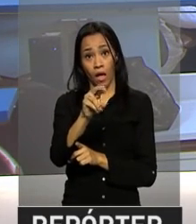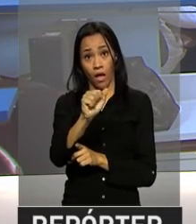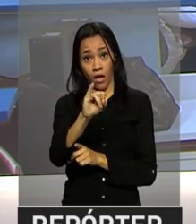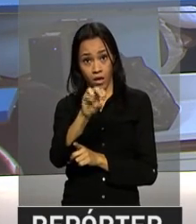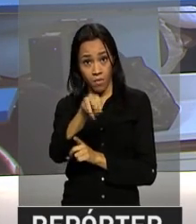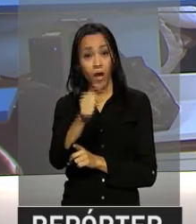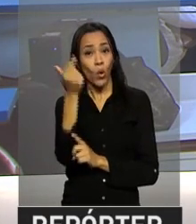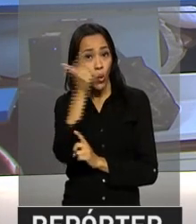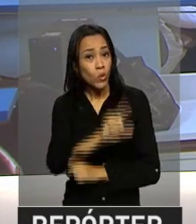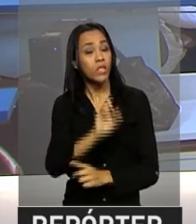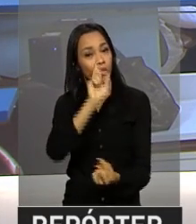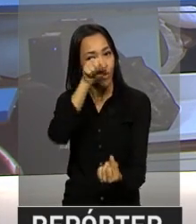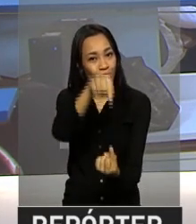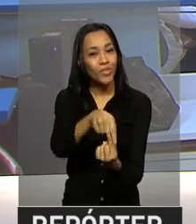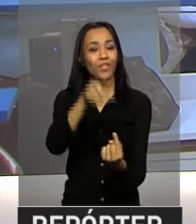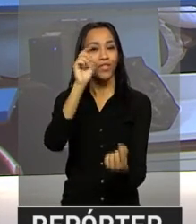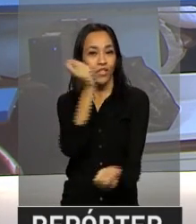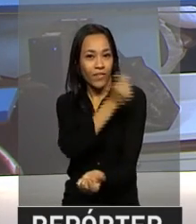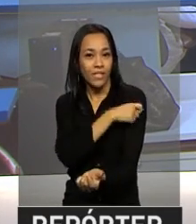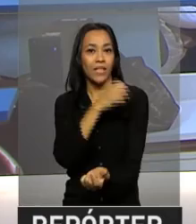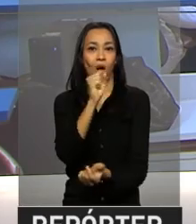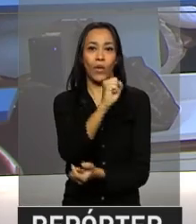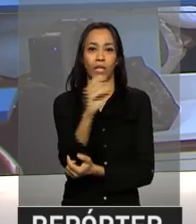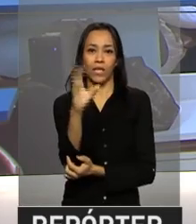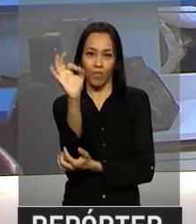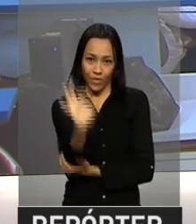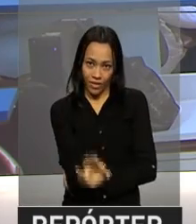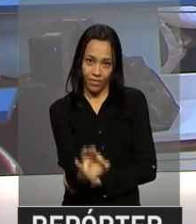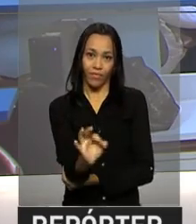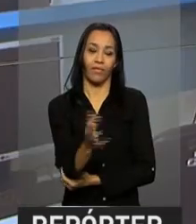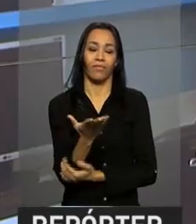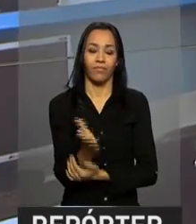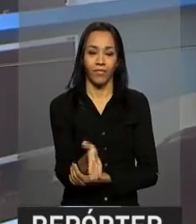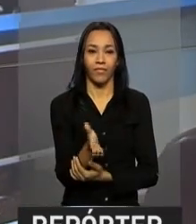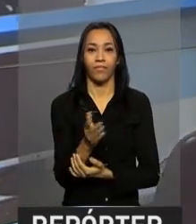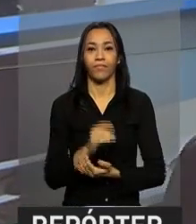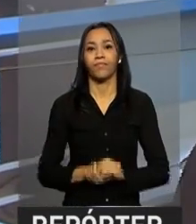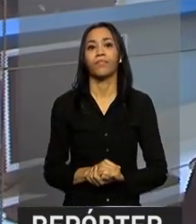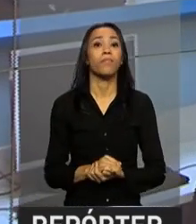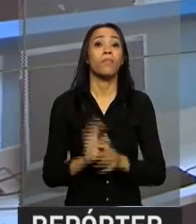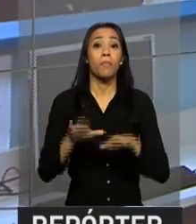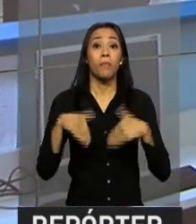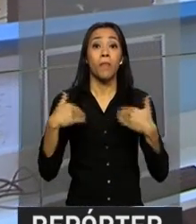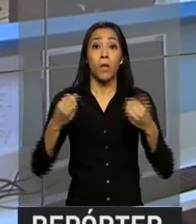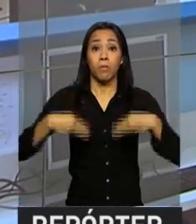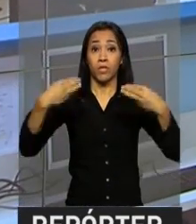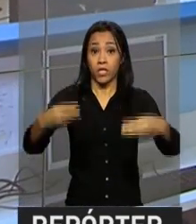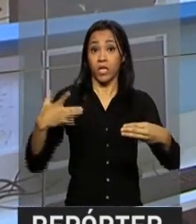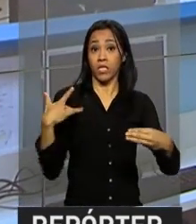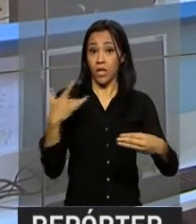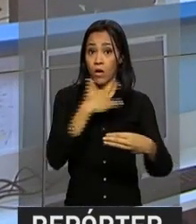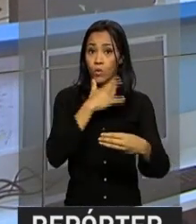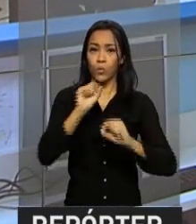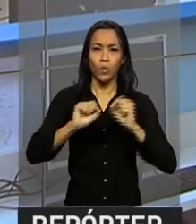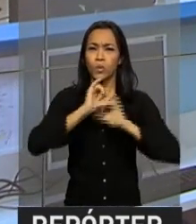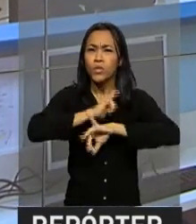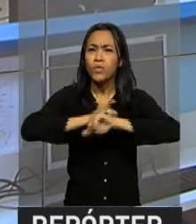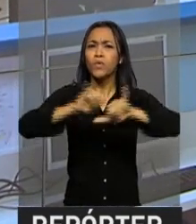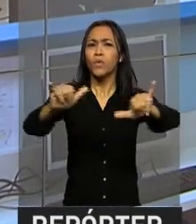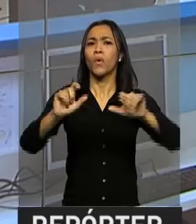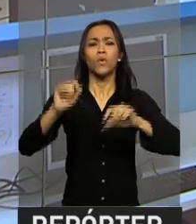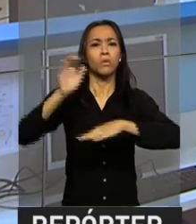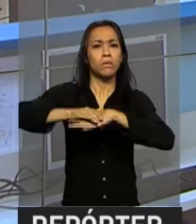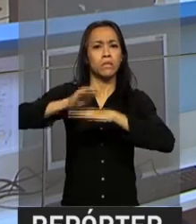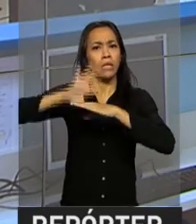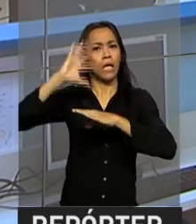a meta de vacinar 80% do público-alvo da campanha. O Ministério da Saúde divulgou nota sobre a decisão do